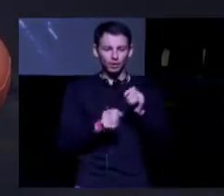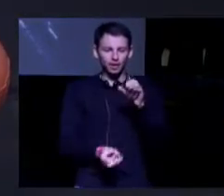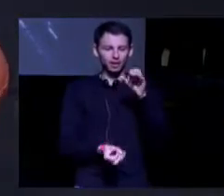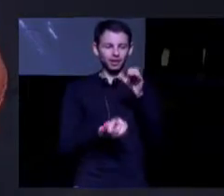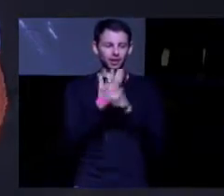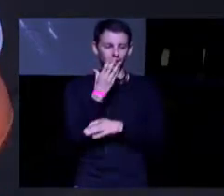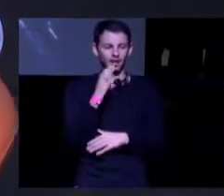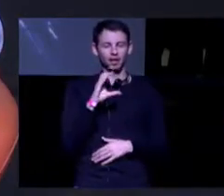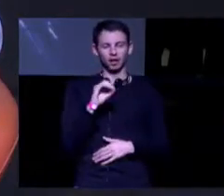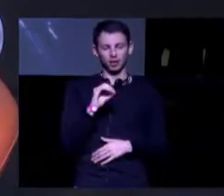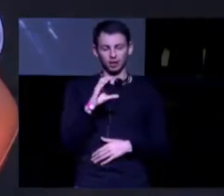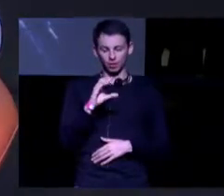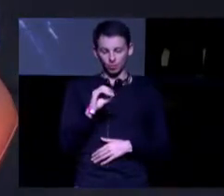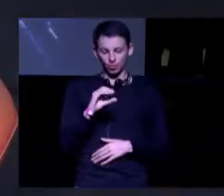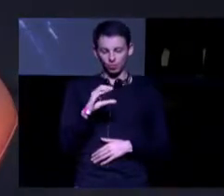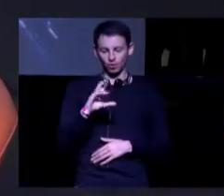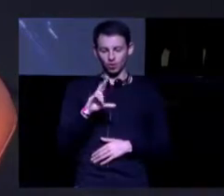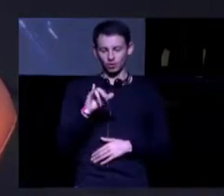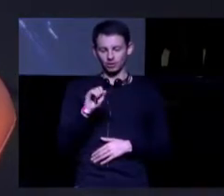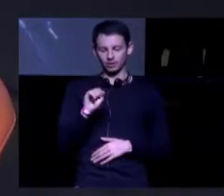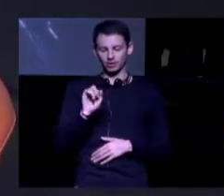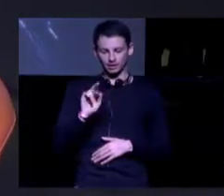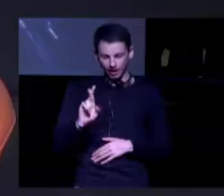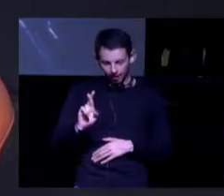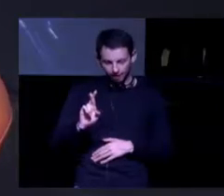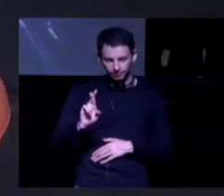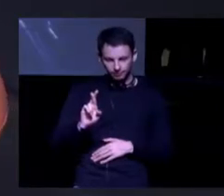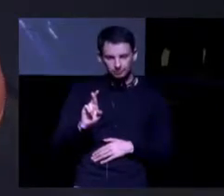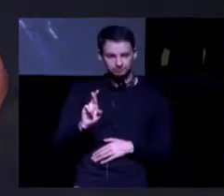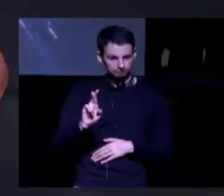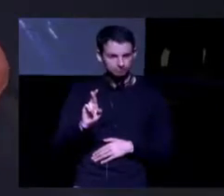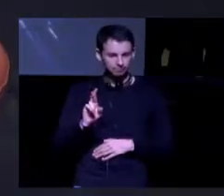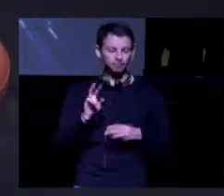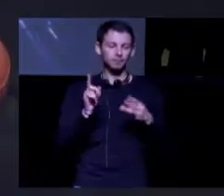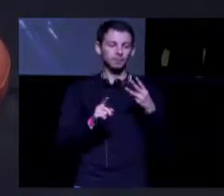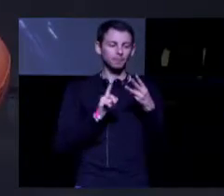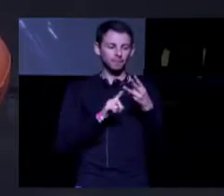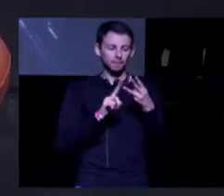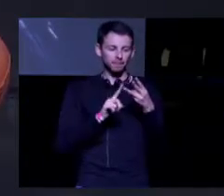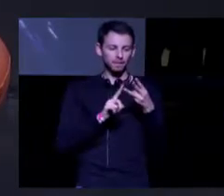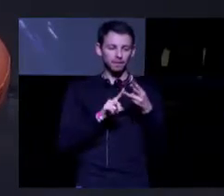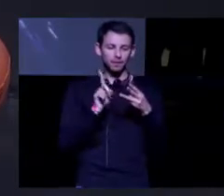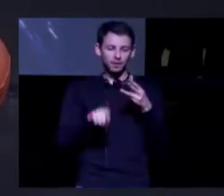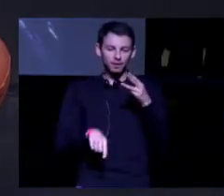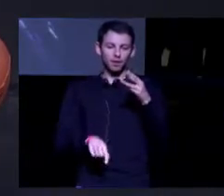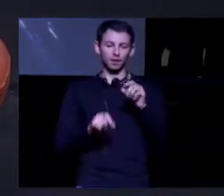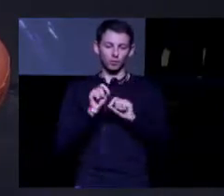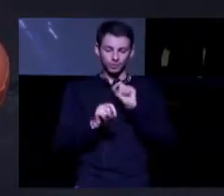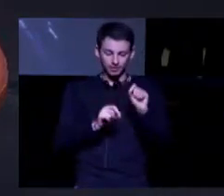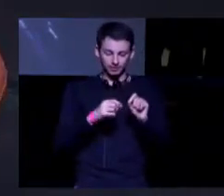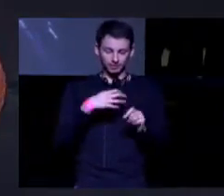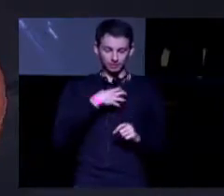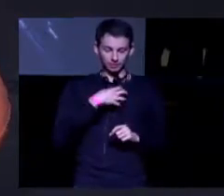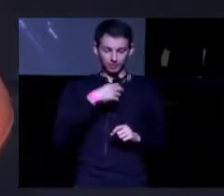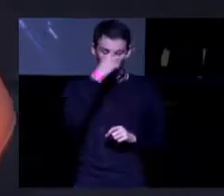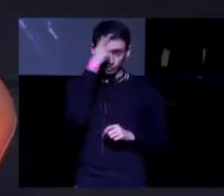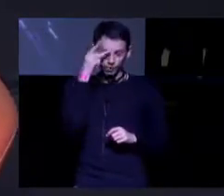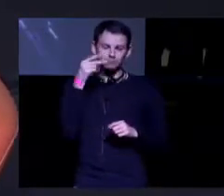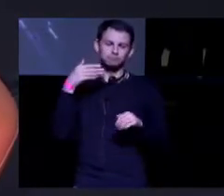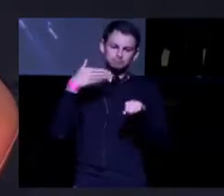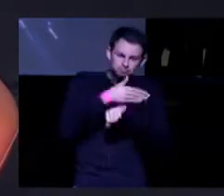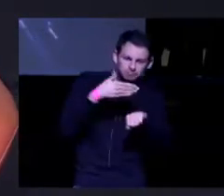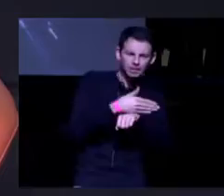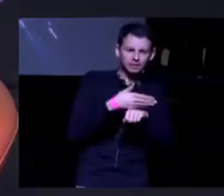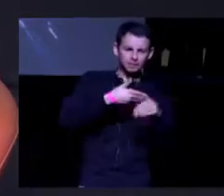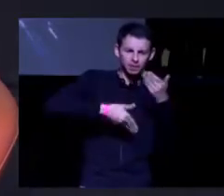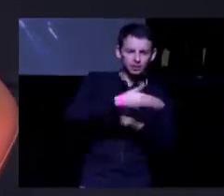A terceira parte seria fazer com que a pessoa consiga se desenvolver participando daquele projeto. Então, uma pessoa que está participando de um